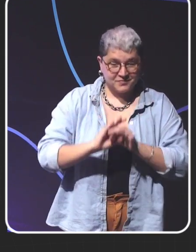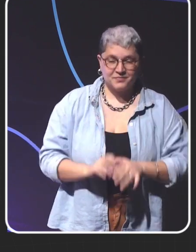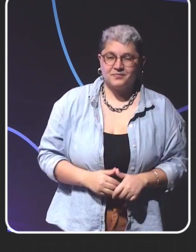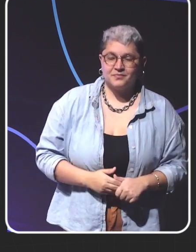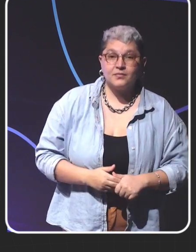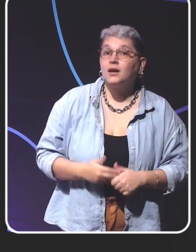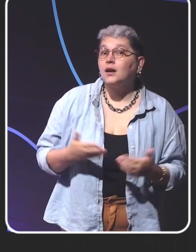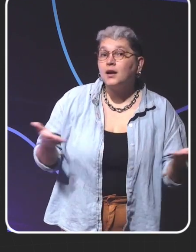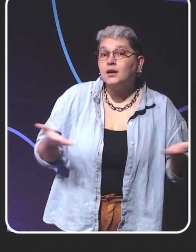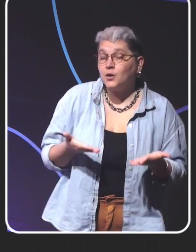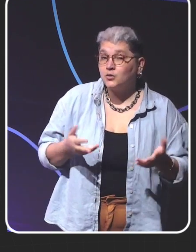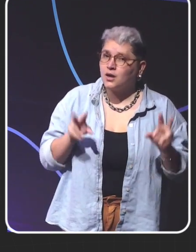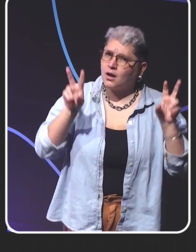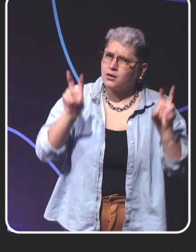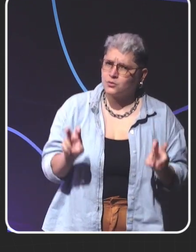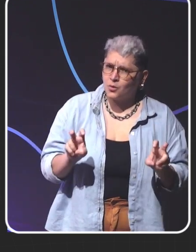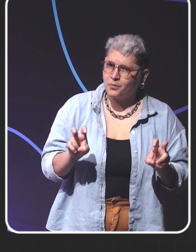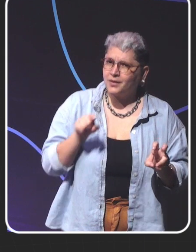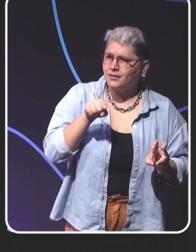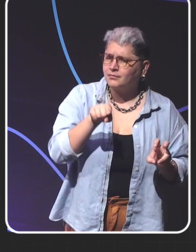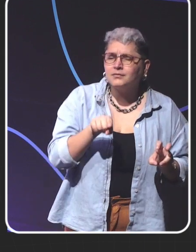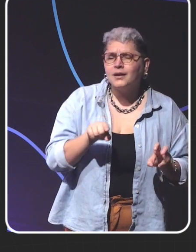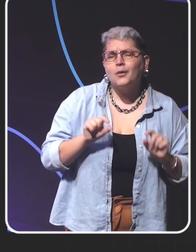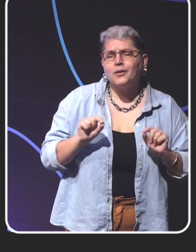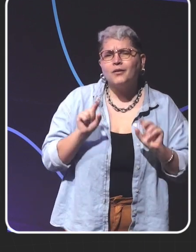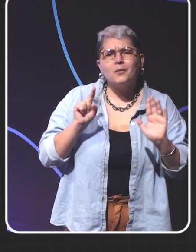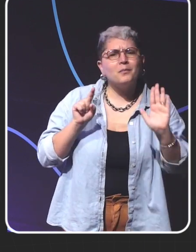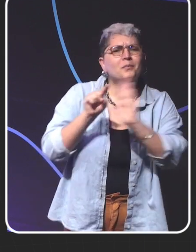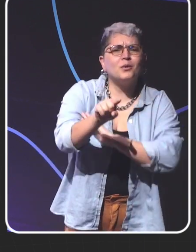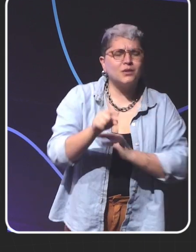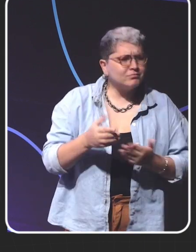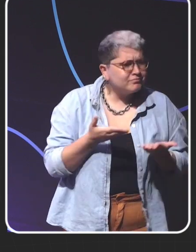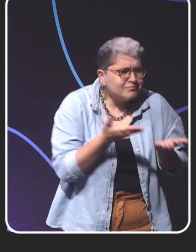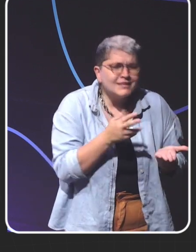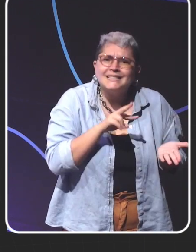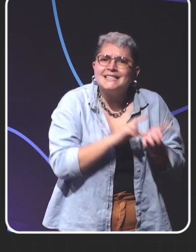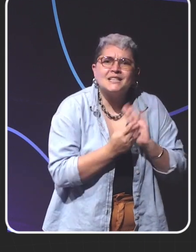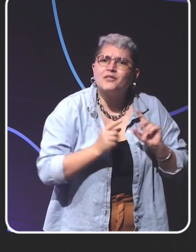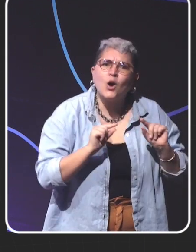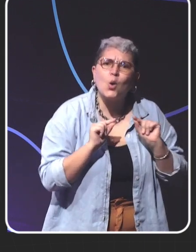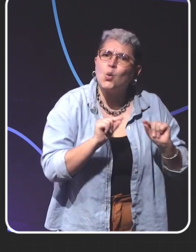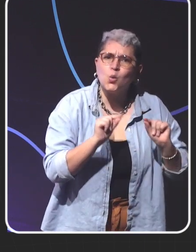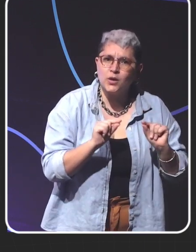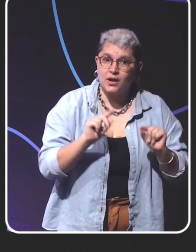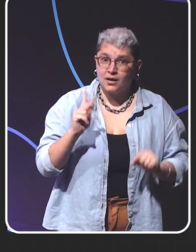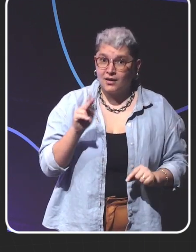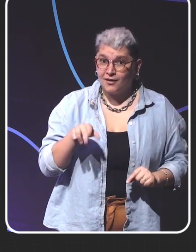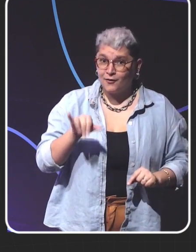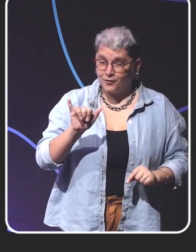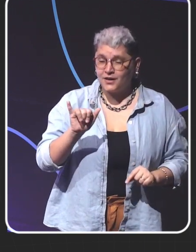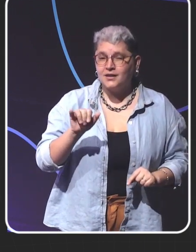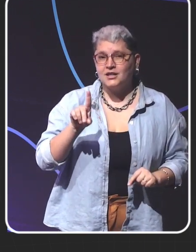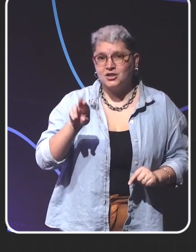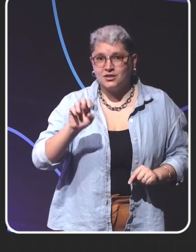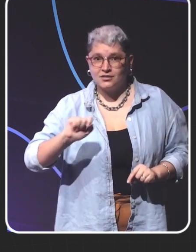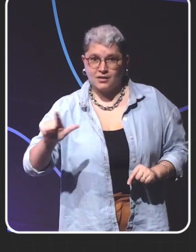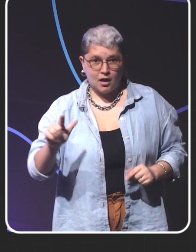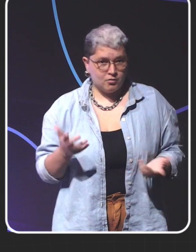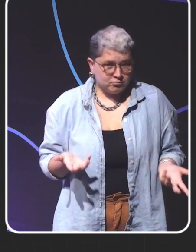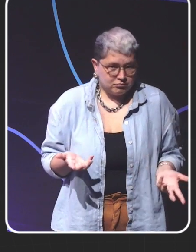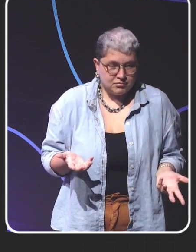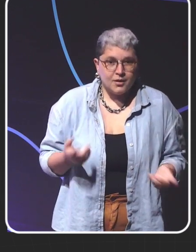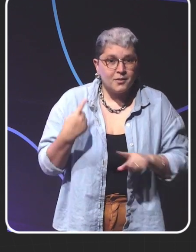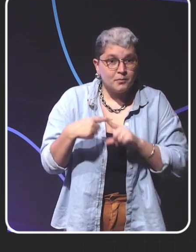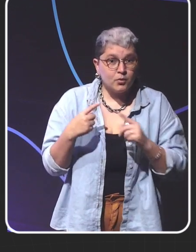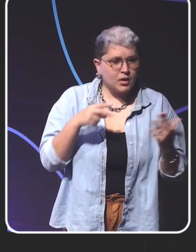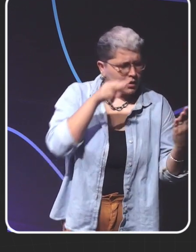sobre Digital, e a primeira pergunta é, afinal, o que que é Digital? Essa palavra que algumas pessoas ao ler já entendem que é a